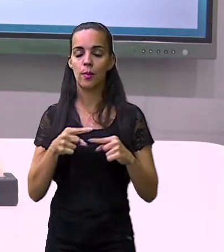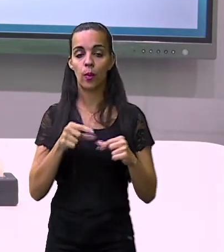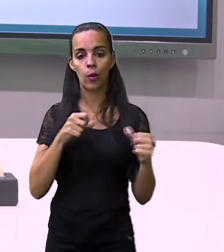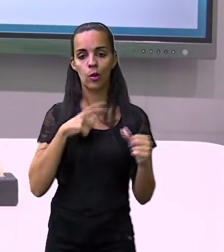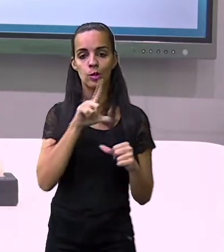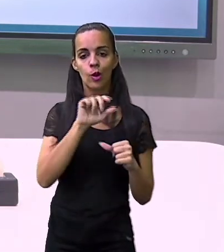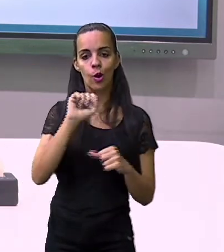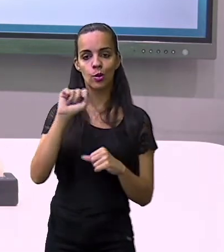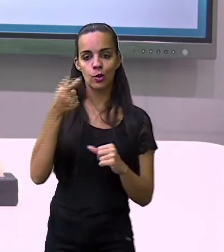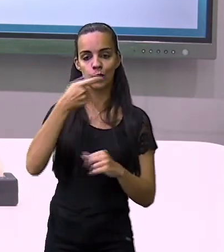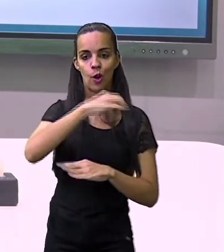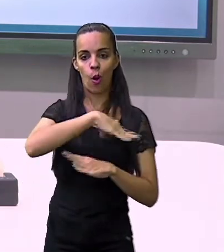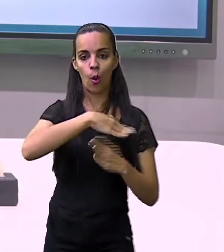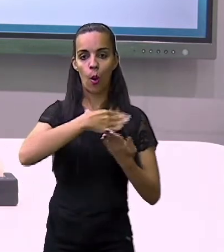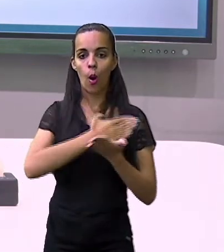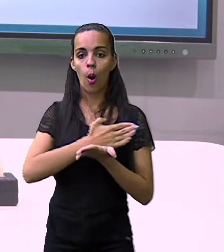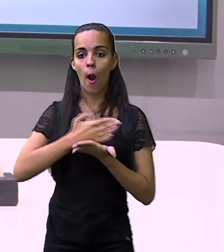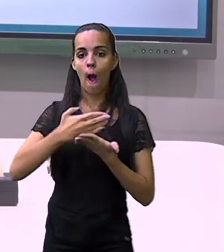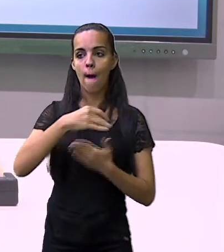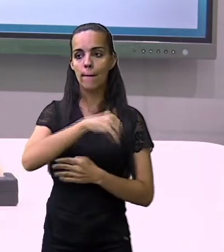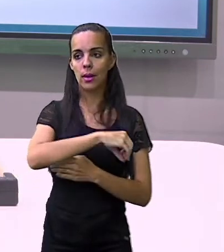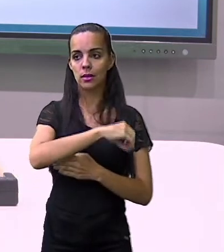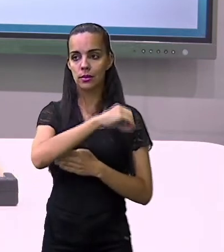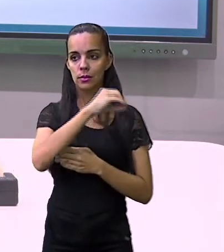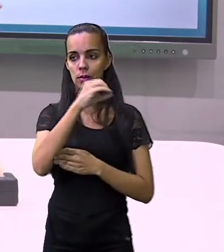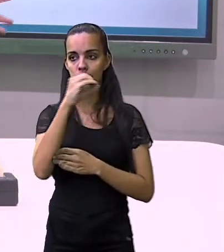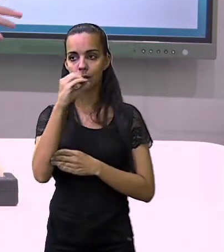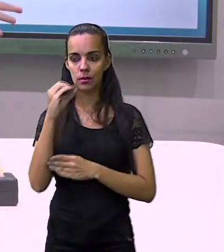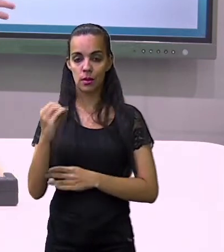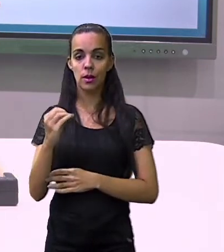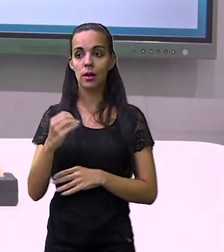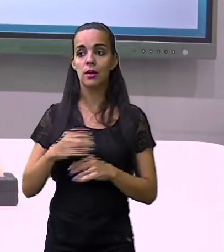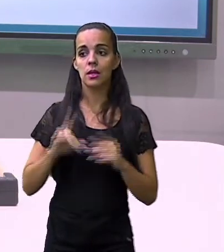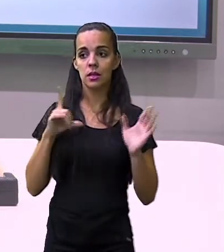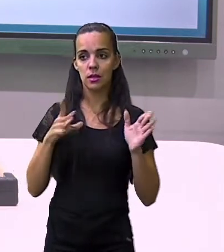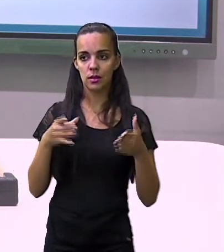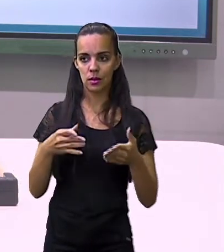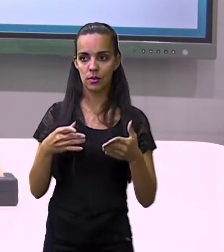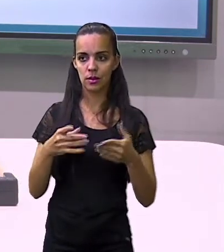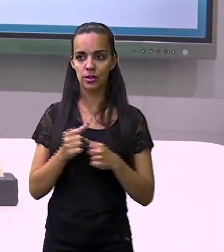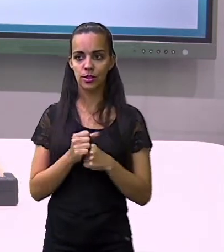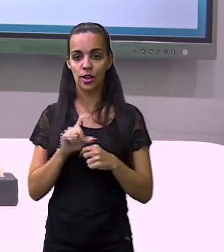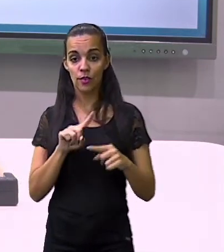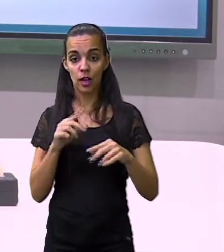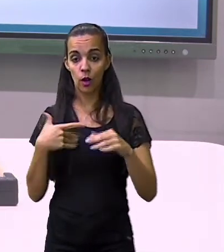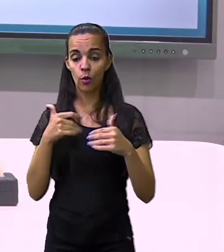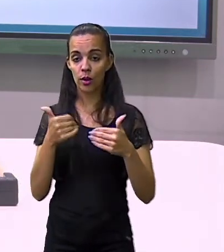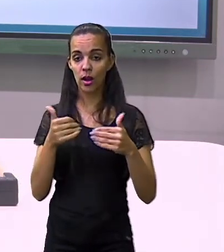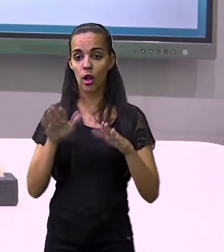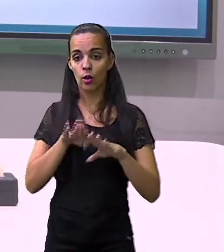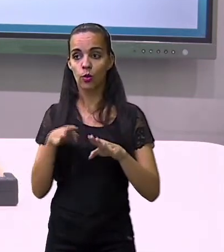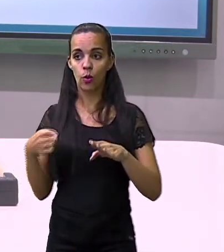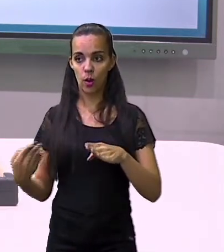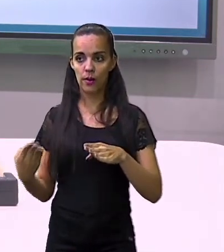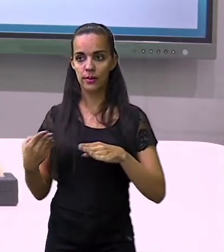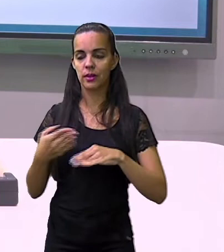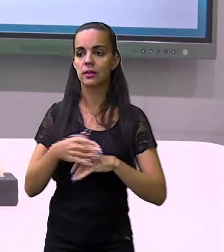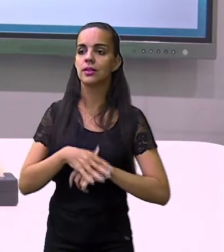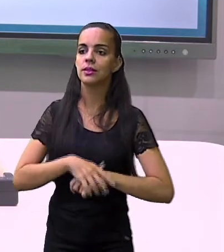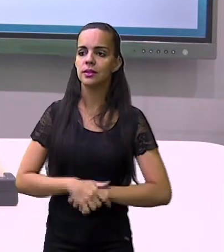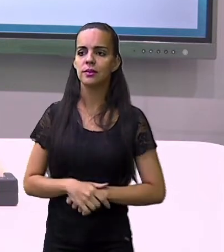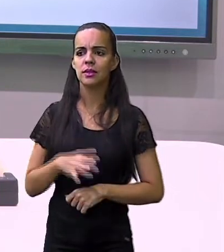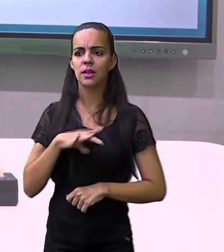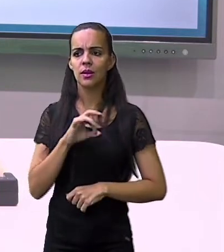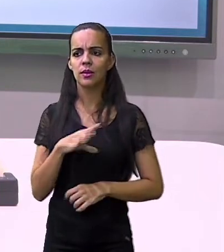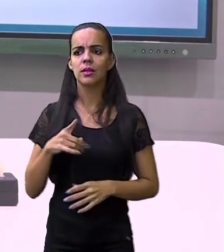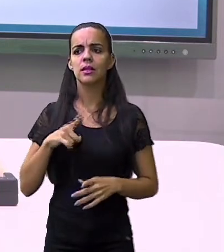Devido a essa inclinação é que a sombra, ela vai fazendo esse foco lateralmente, sendo aí, se formando cada